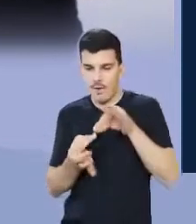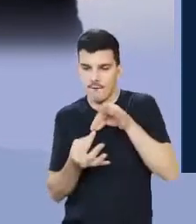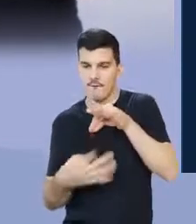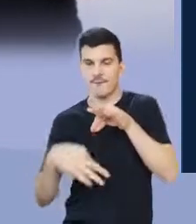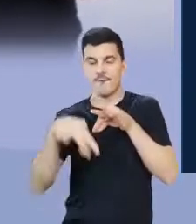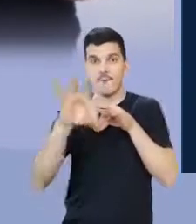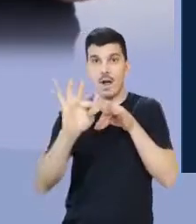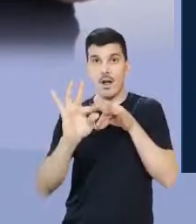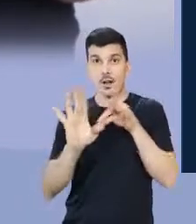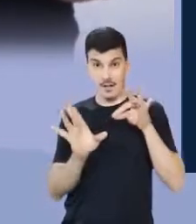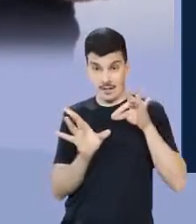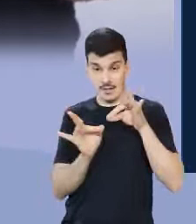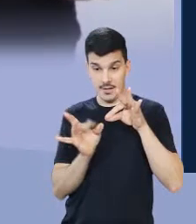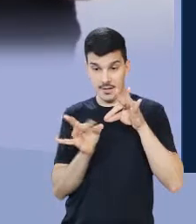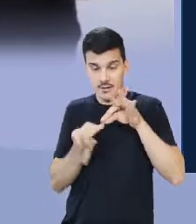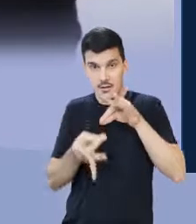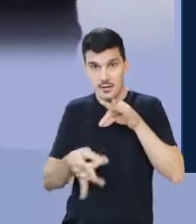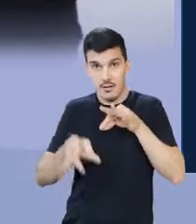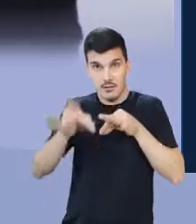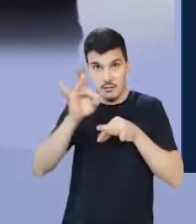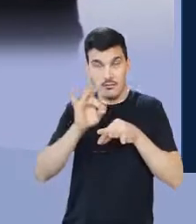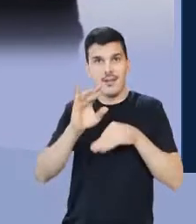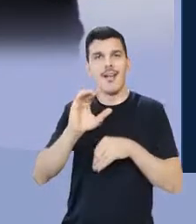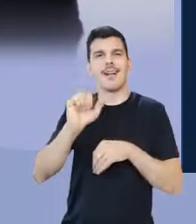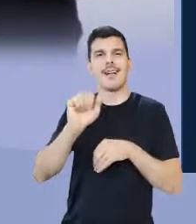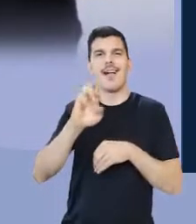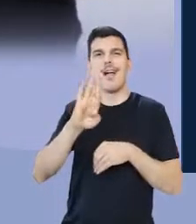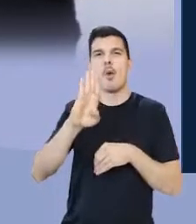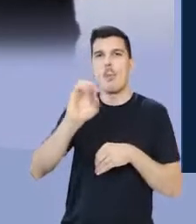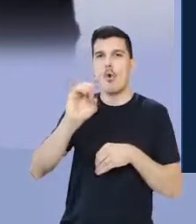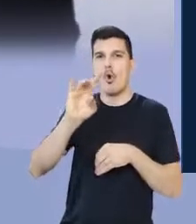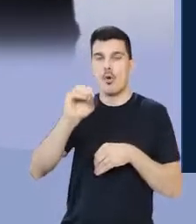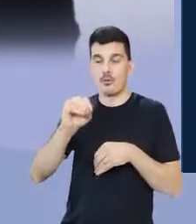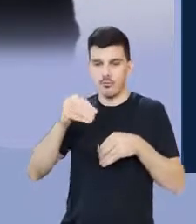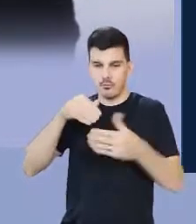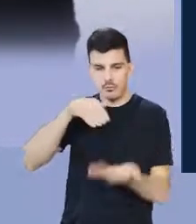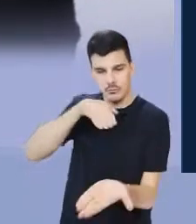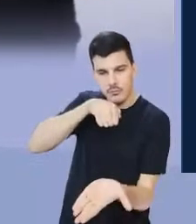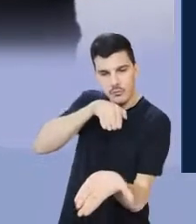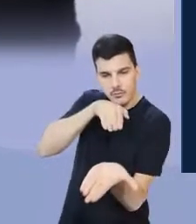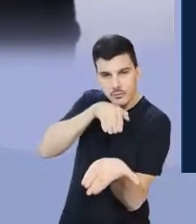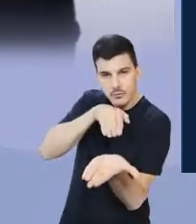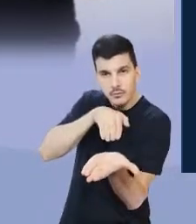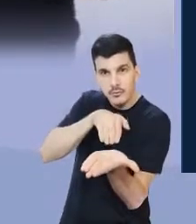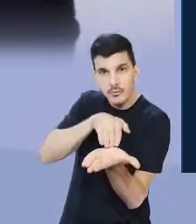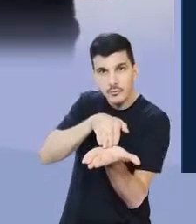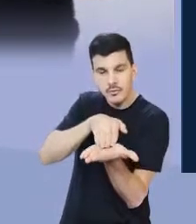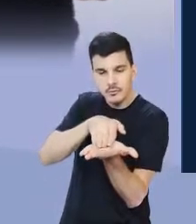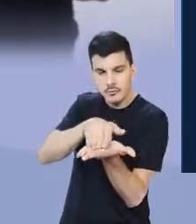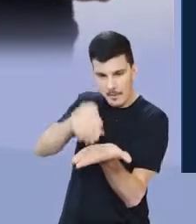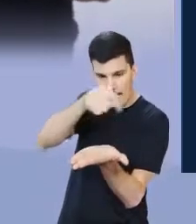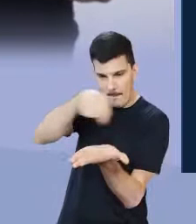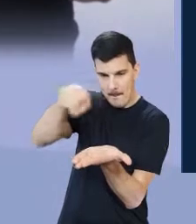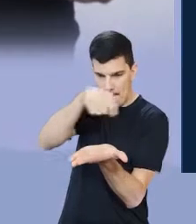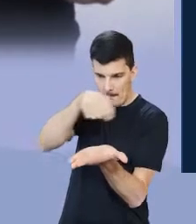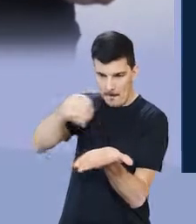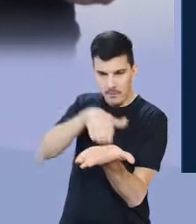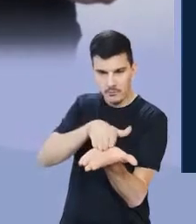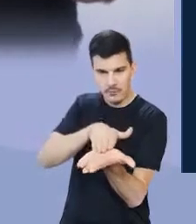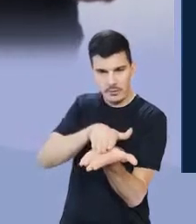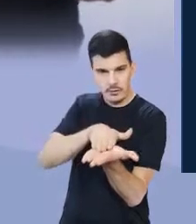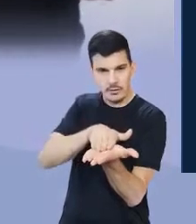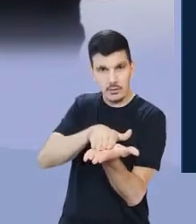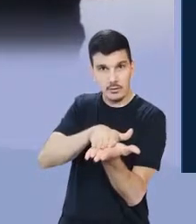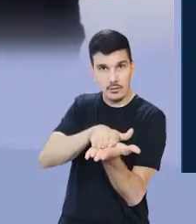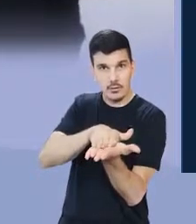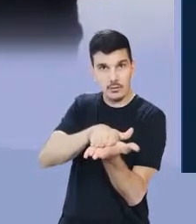Arrancava a parte do fundo que tinha o carbono, pegava aquele papel cheio de